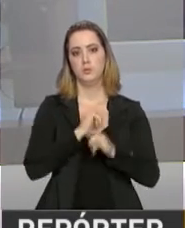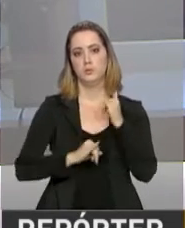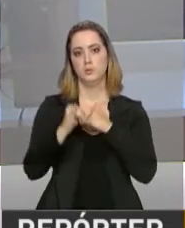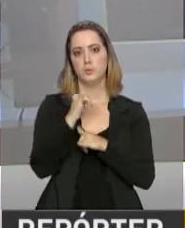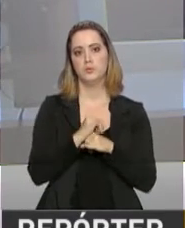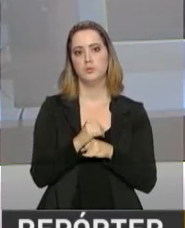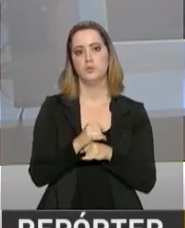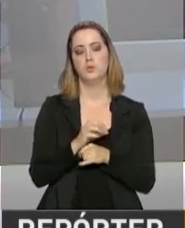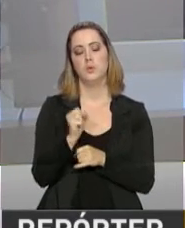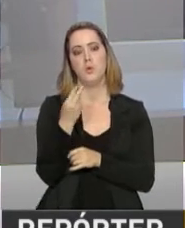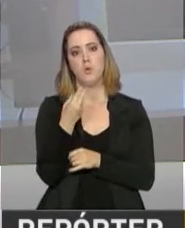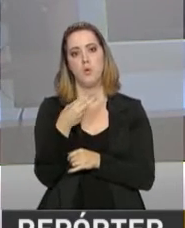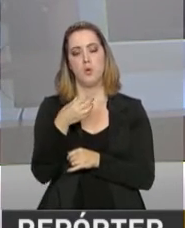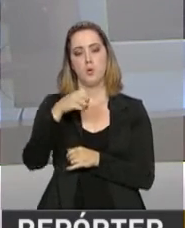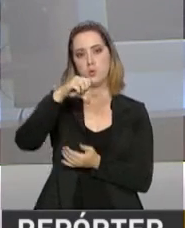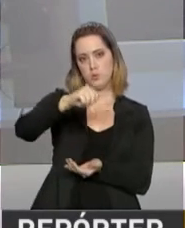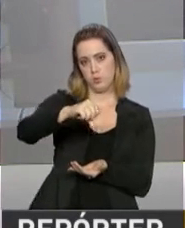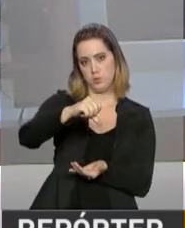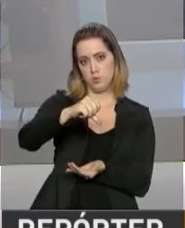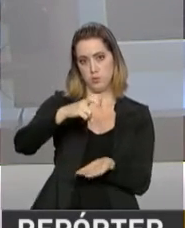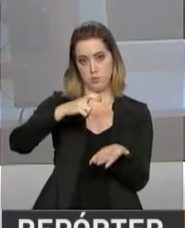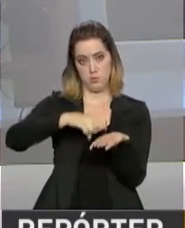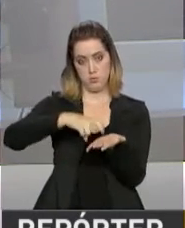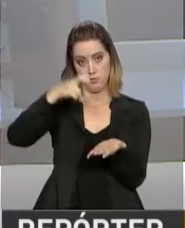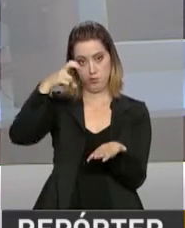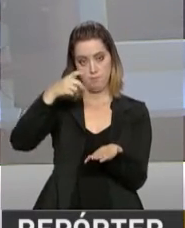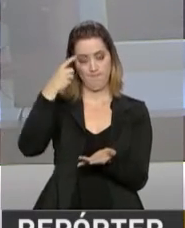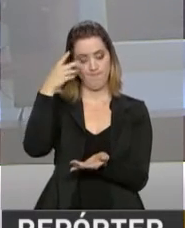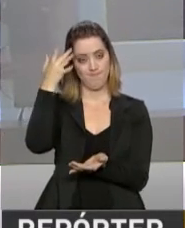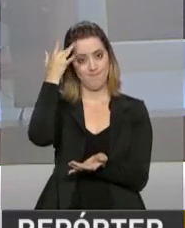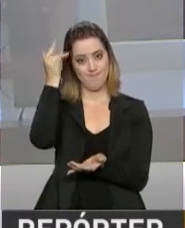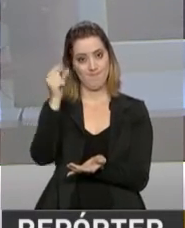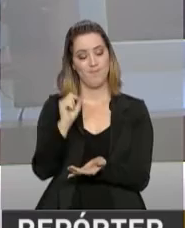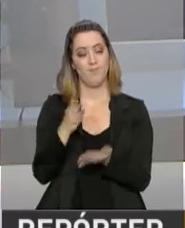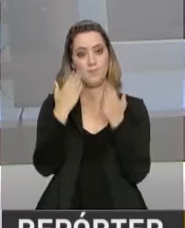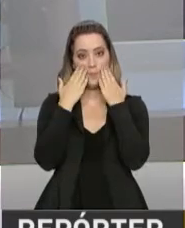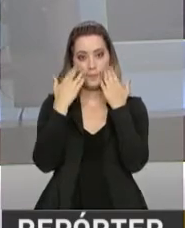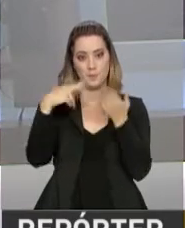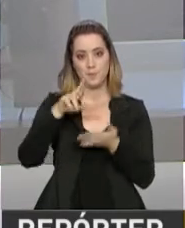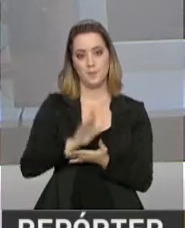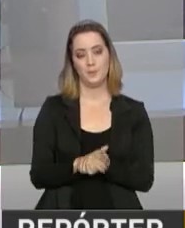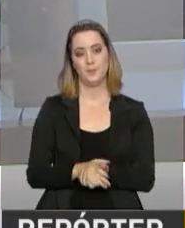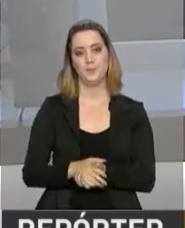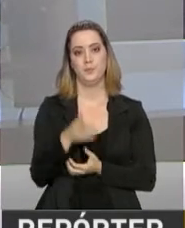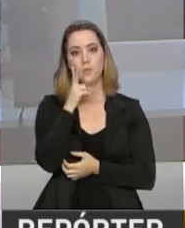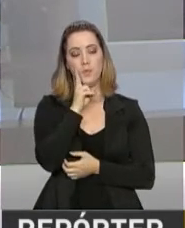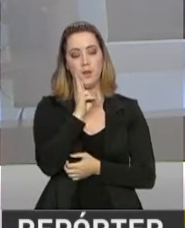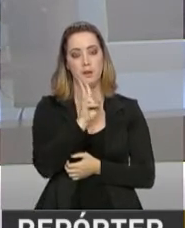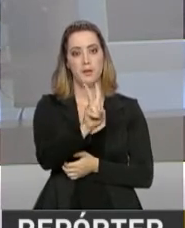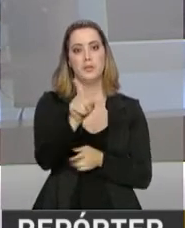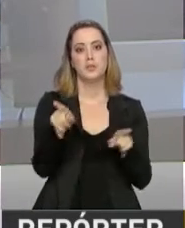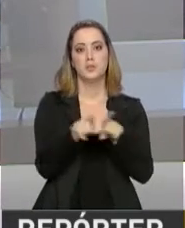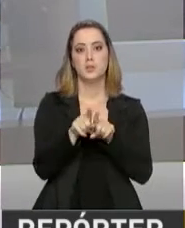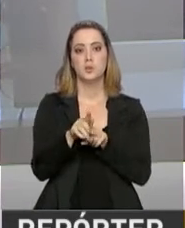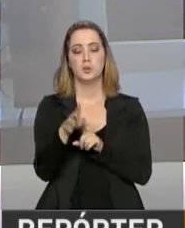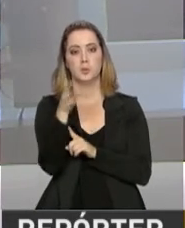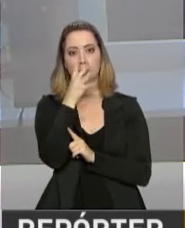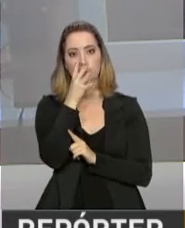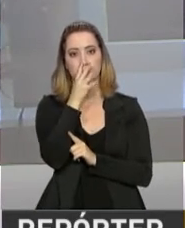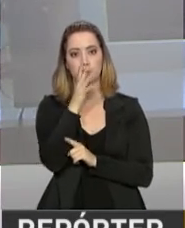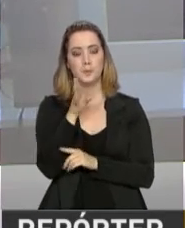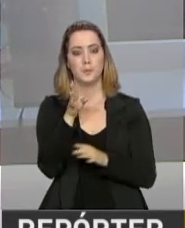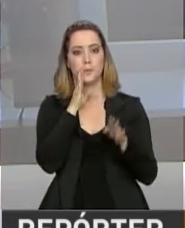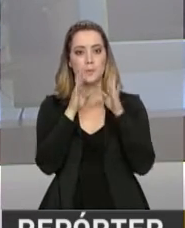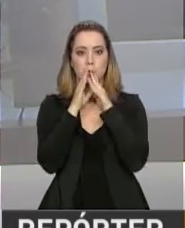outras informações ou amanhã de manhã, às 9 horas, na próxima edição do Repórter NBR. Acompanhe as novidades também pelas nossas redes